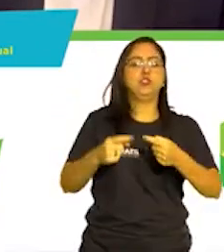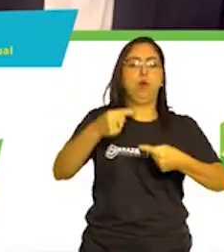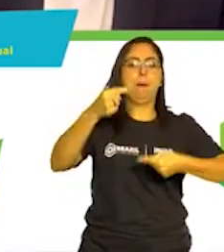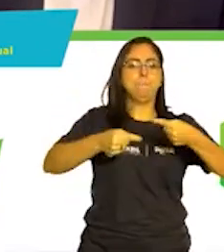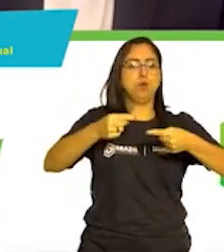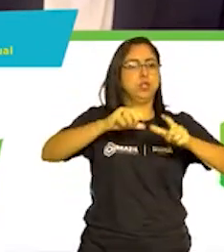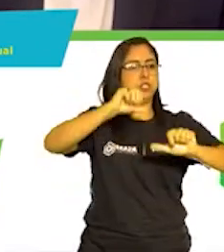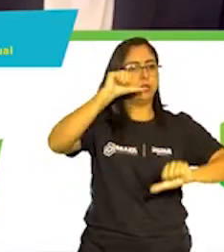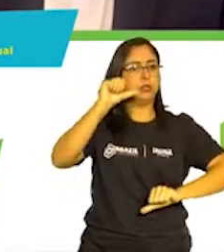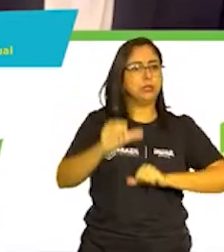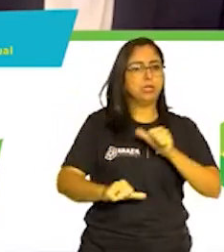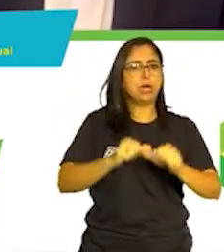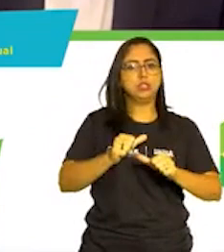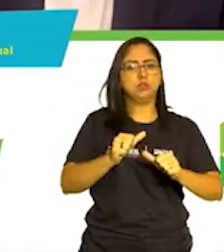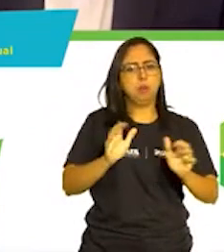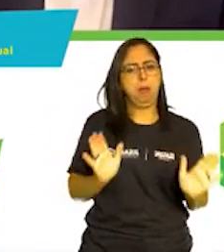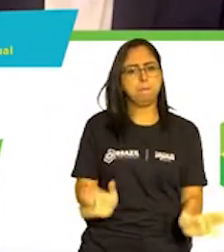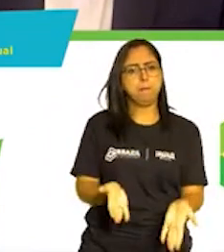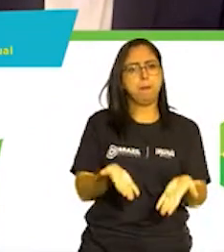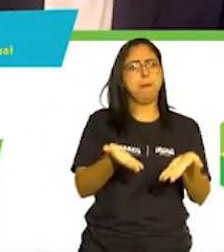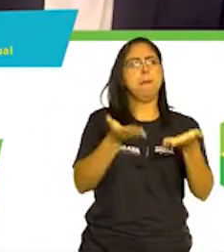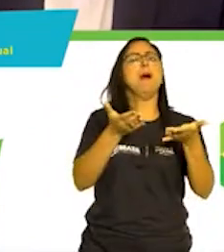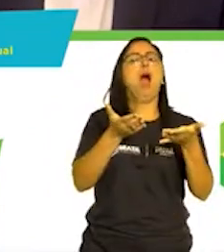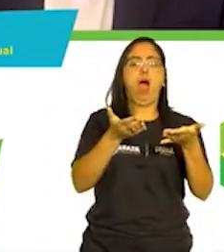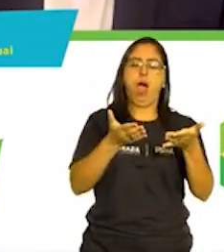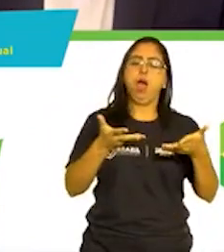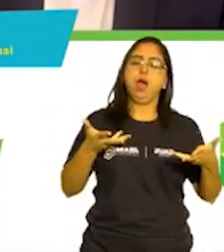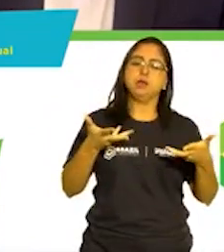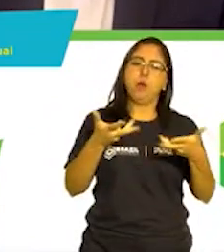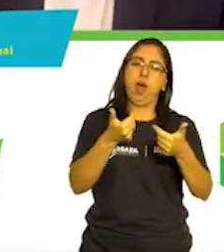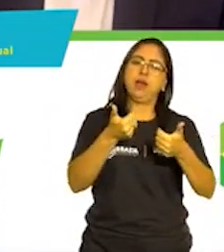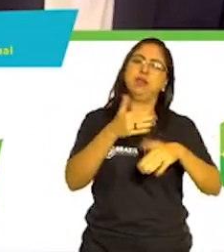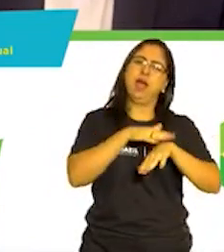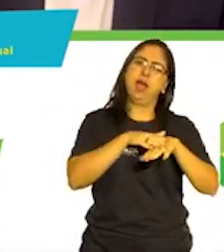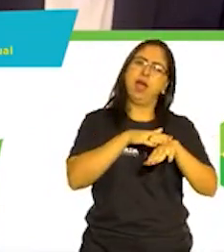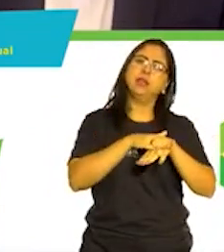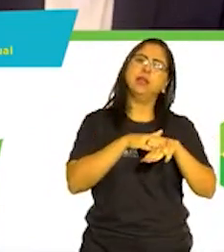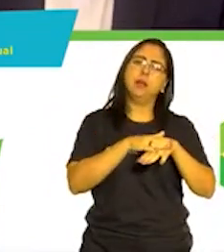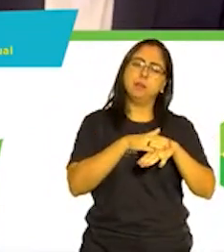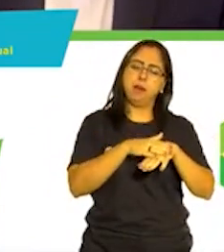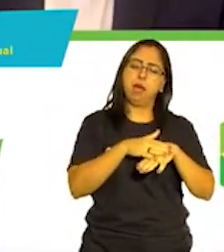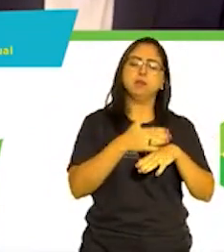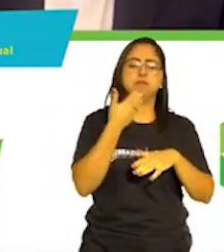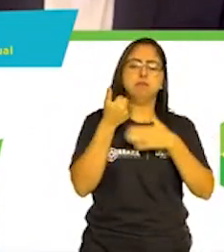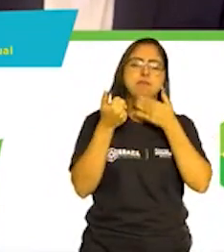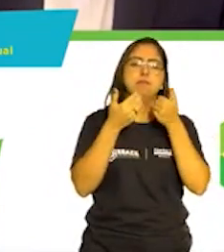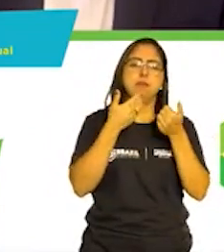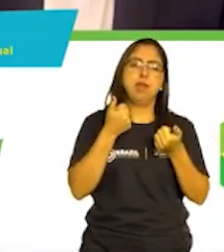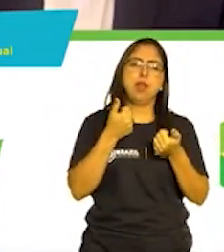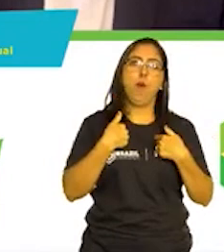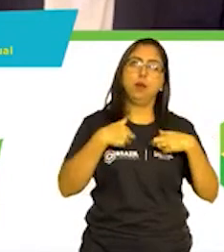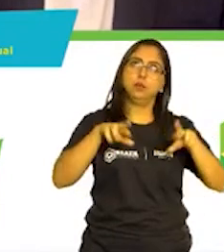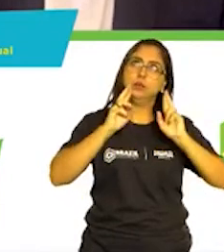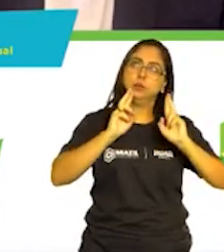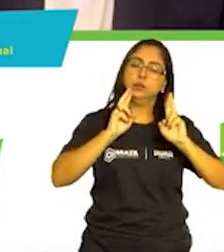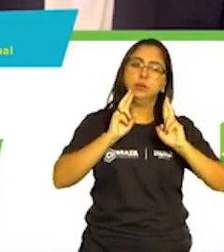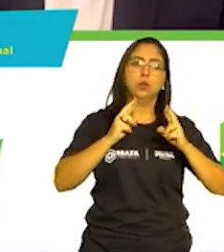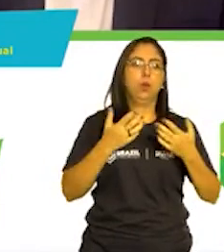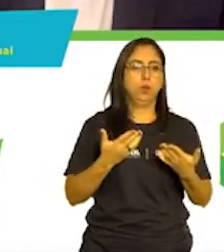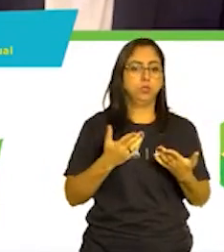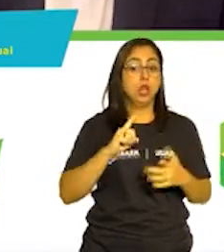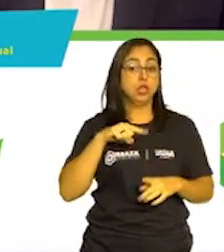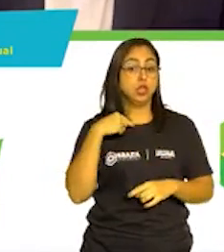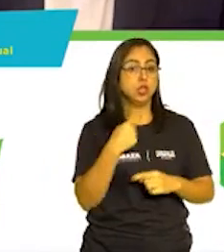possível que a qualidade do debate melhore. Eu torço por isso. né, a nossa